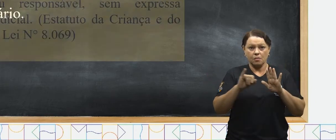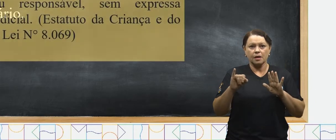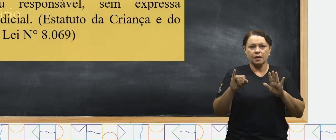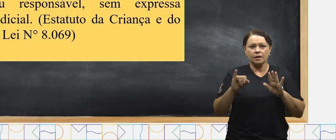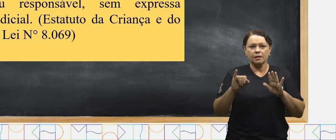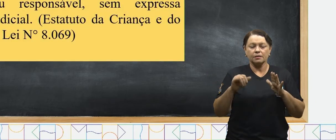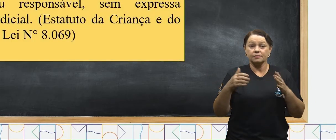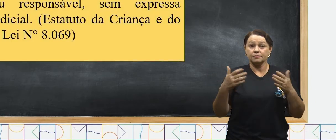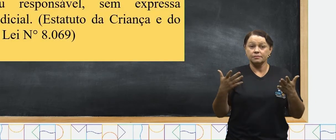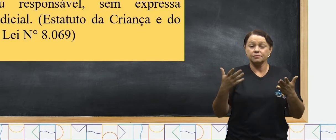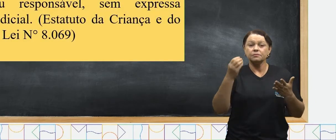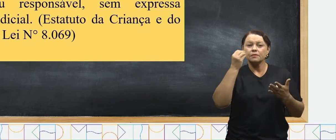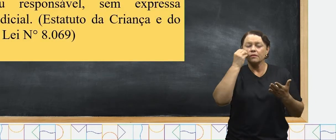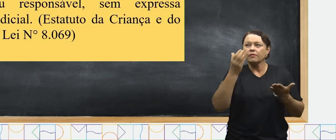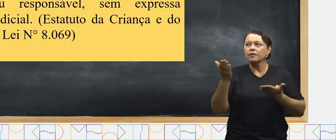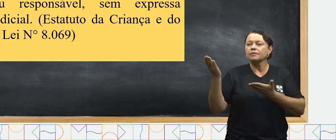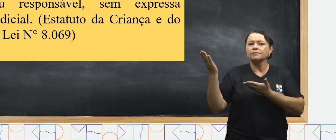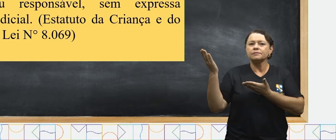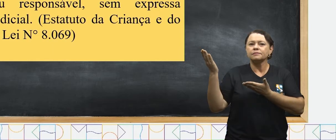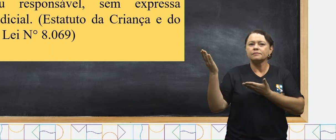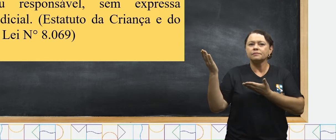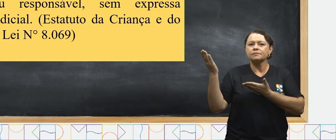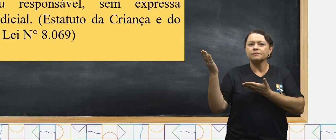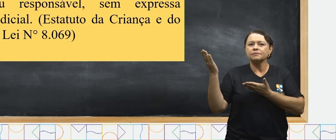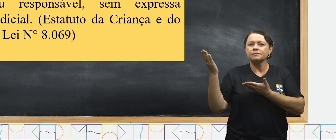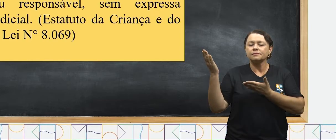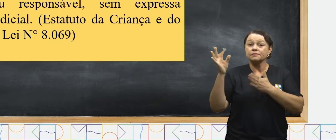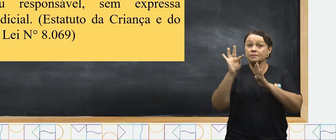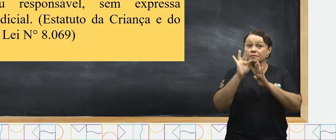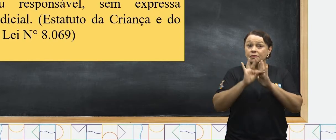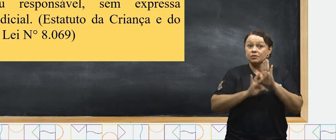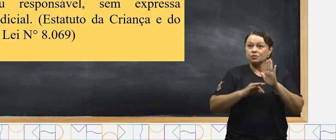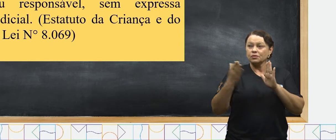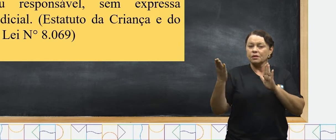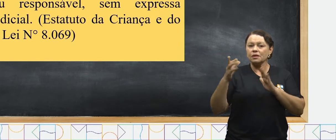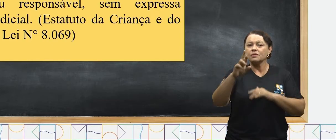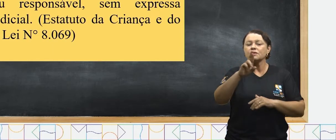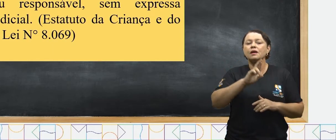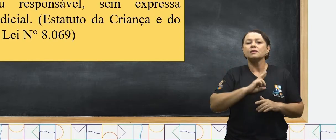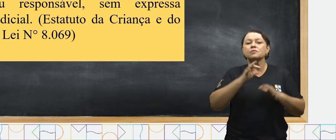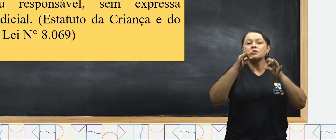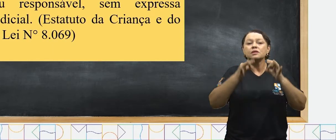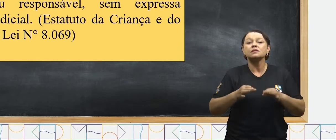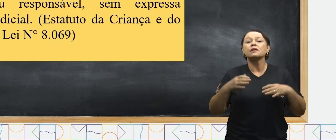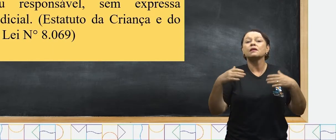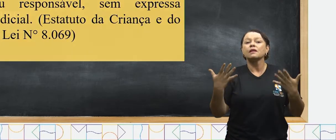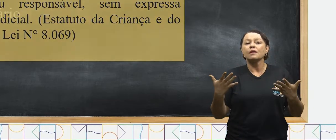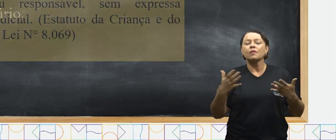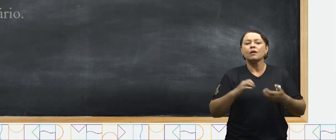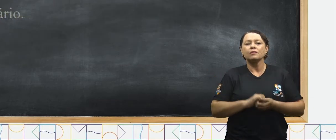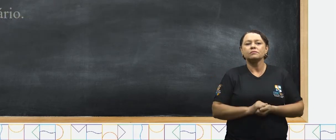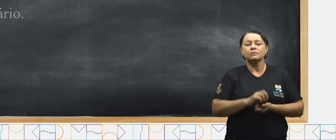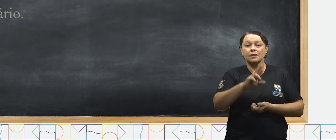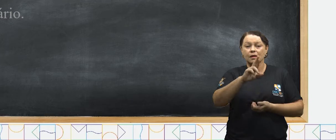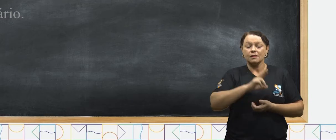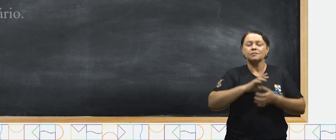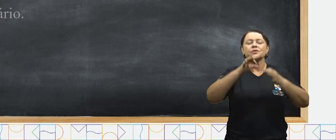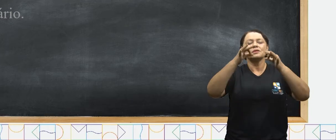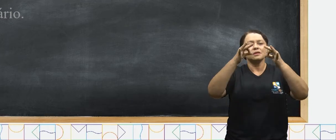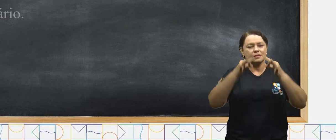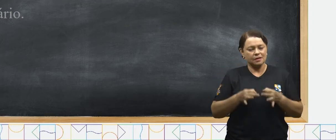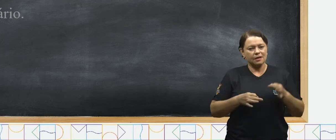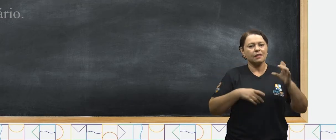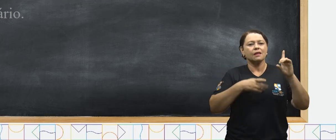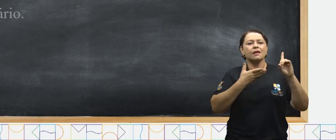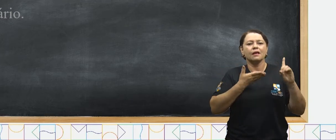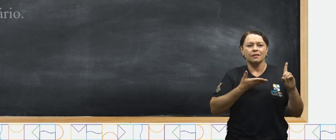lei. Observe o texto em tela. Vamos verificar a resposta? A resposta